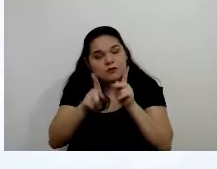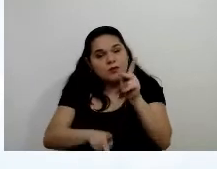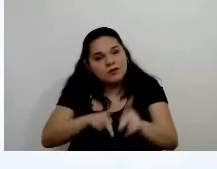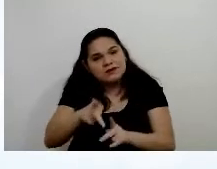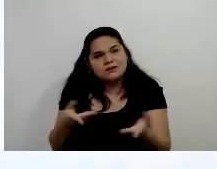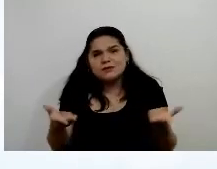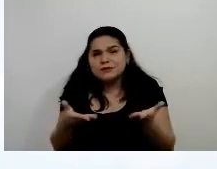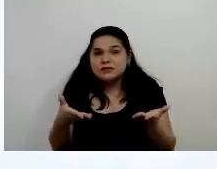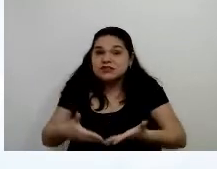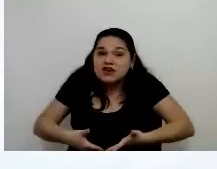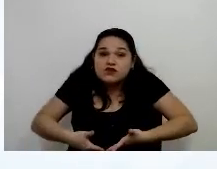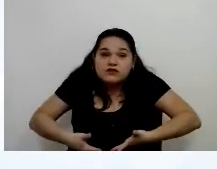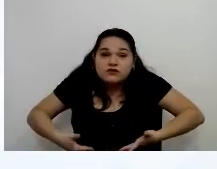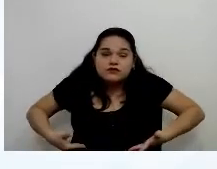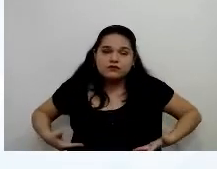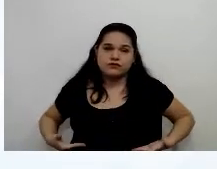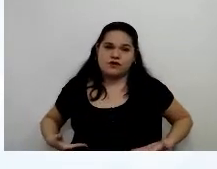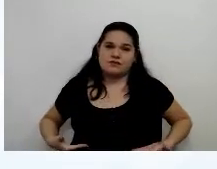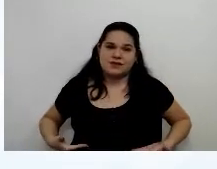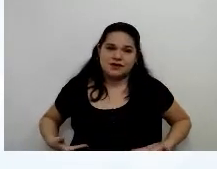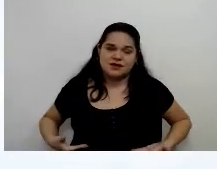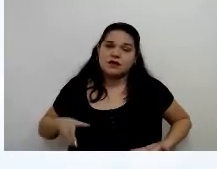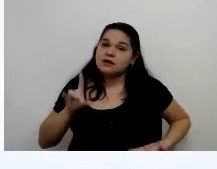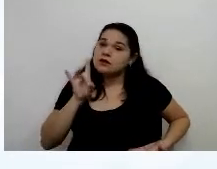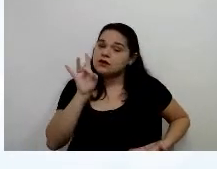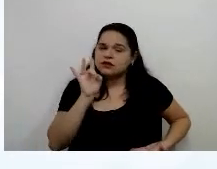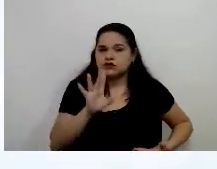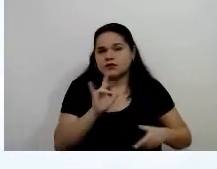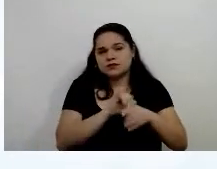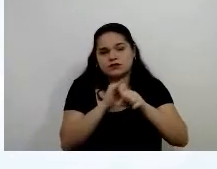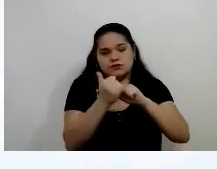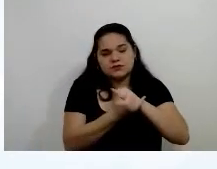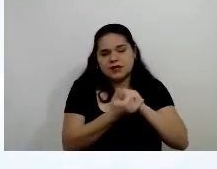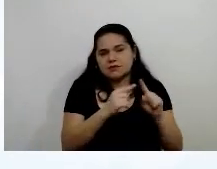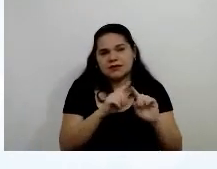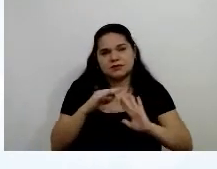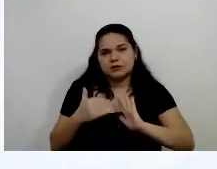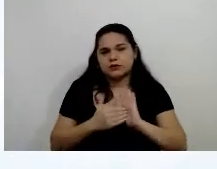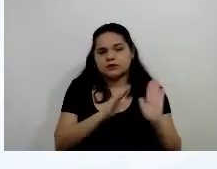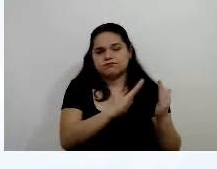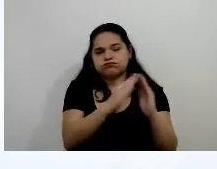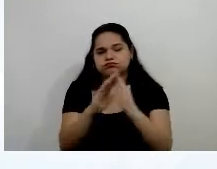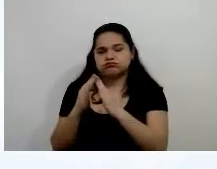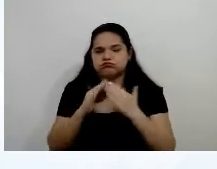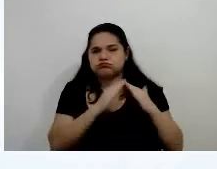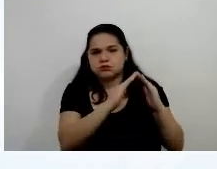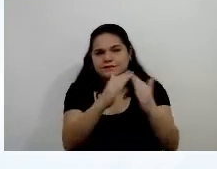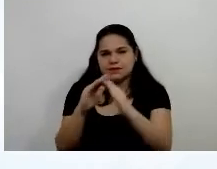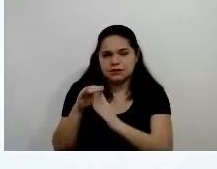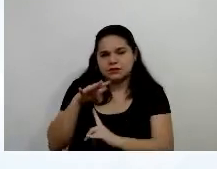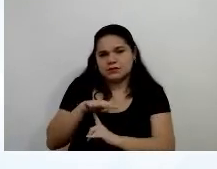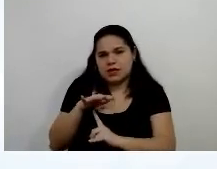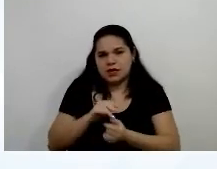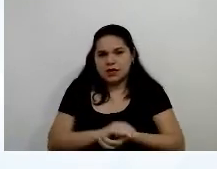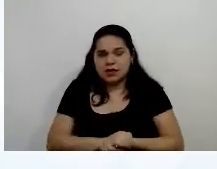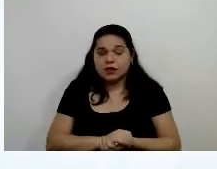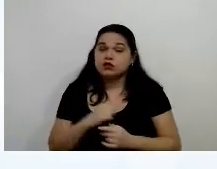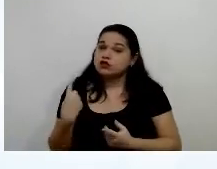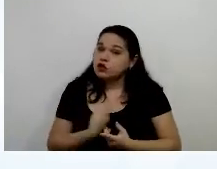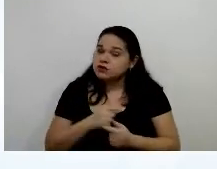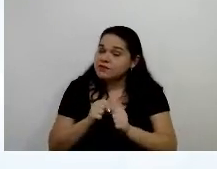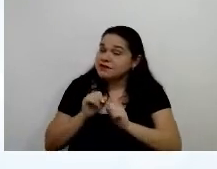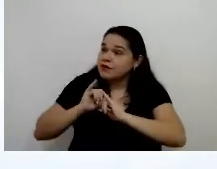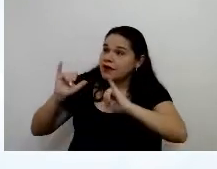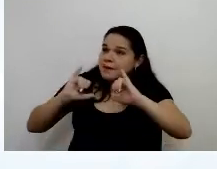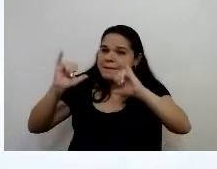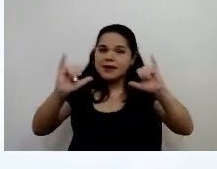fome, não só em São José, o pessoal da periferia. Nós, inclusive, estamos fazendo uma campanha para